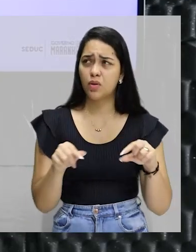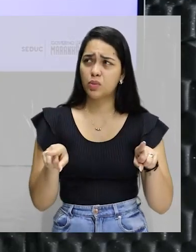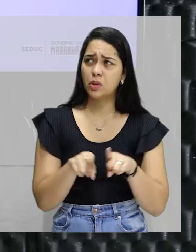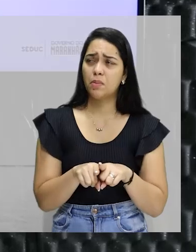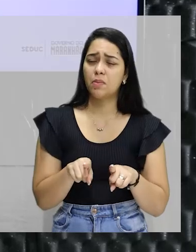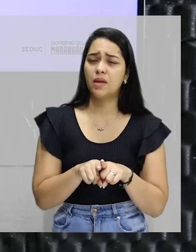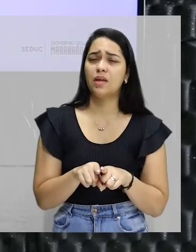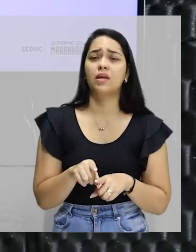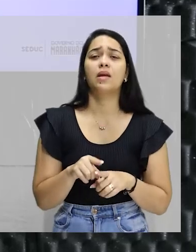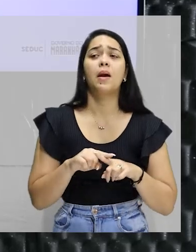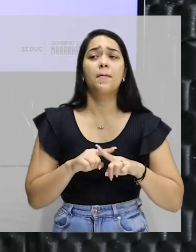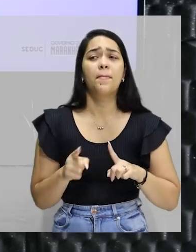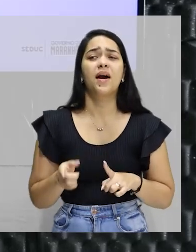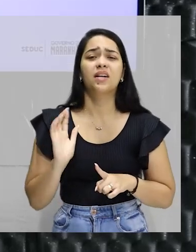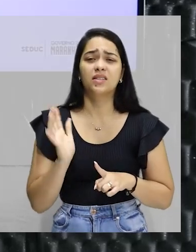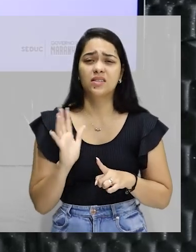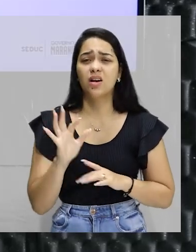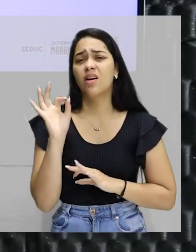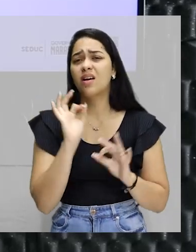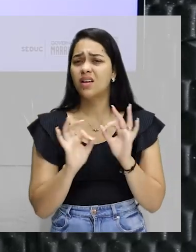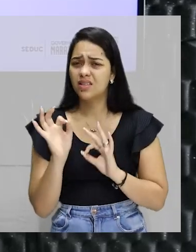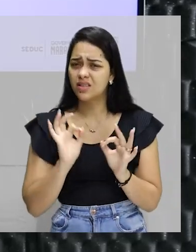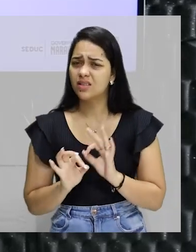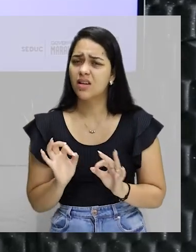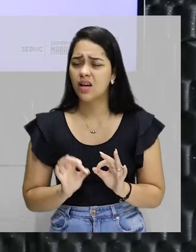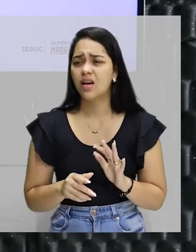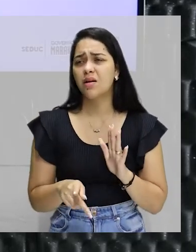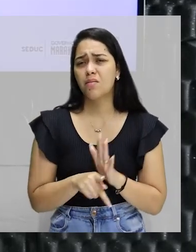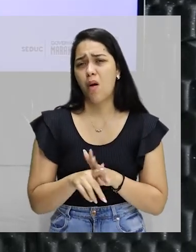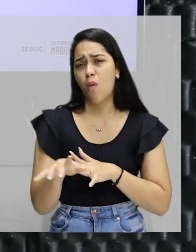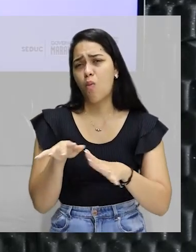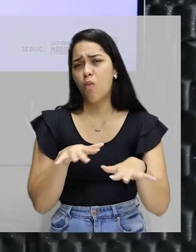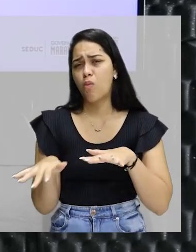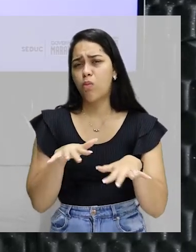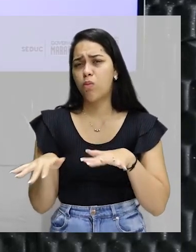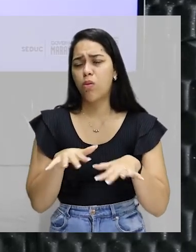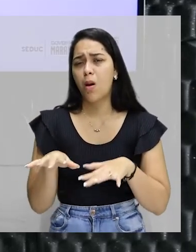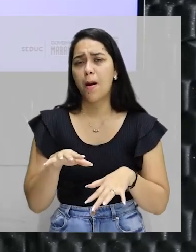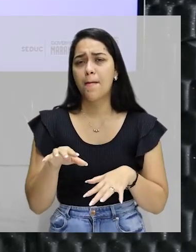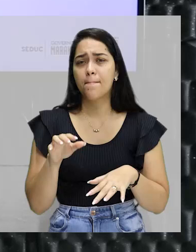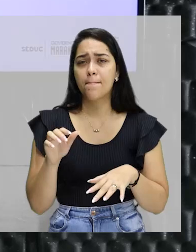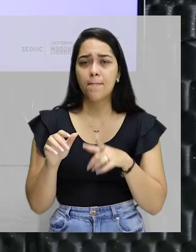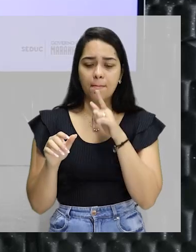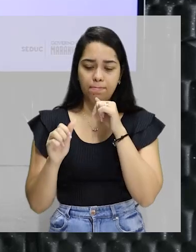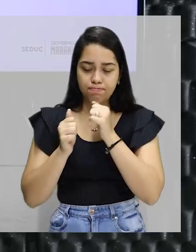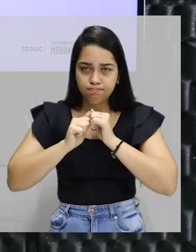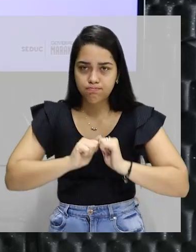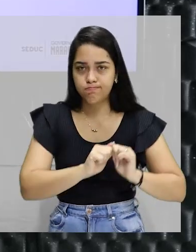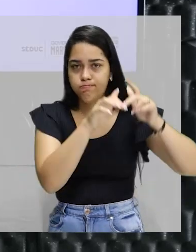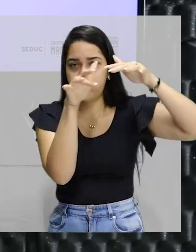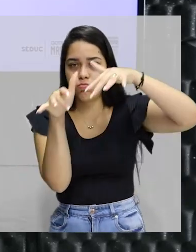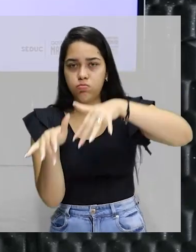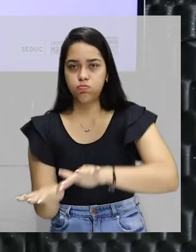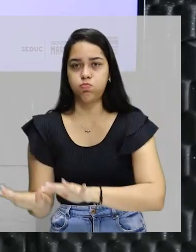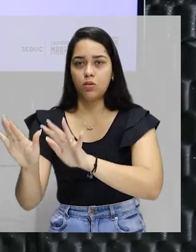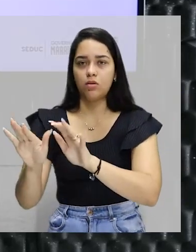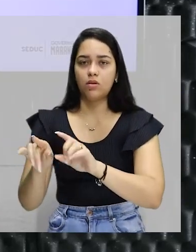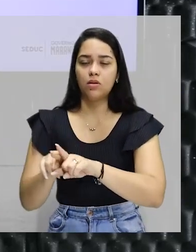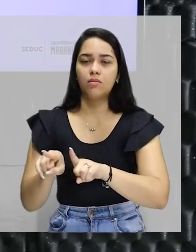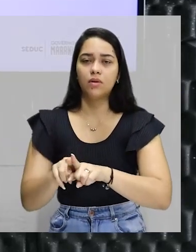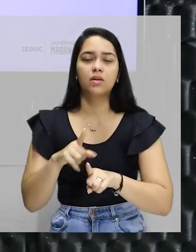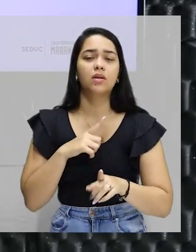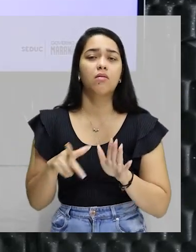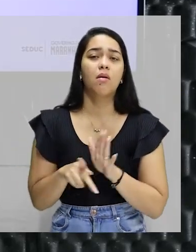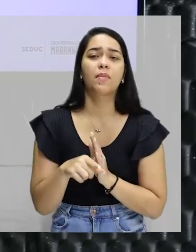Fukushima. Mas aí já foi devido a um grande terremoto, maremoto, né? Que